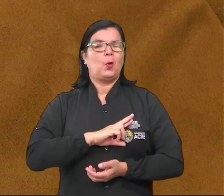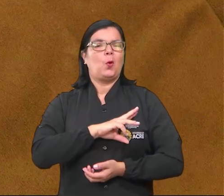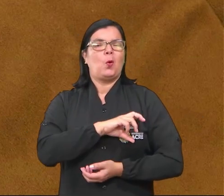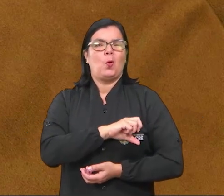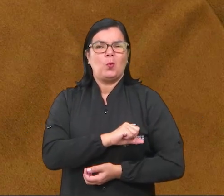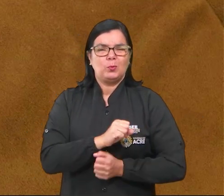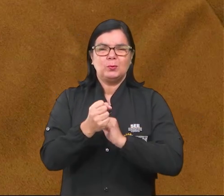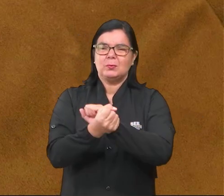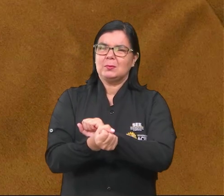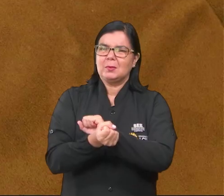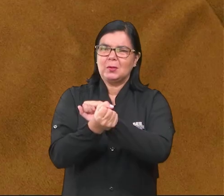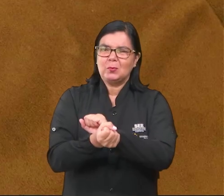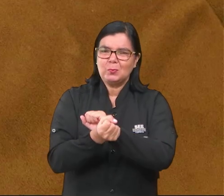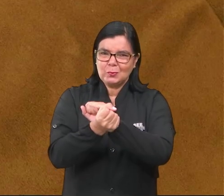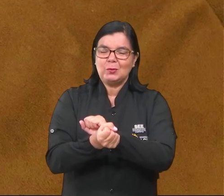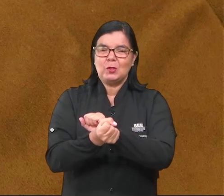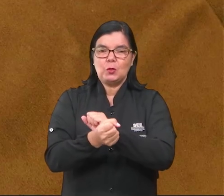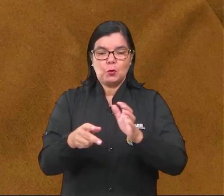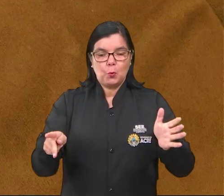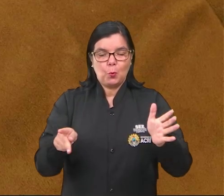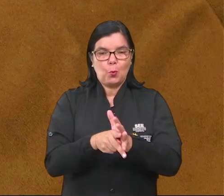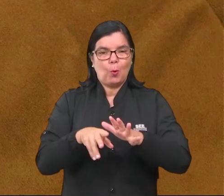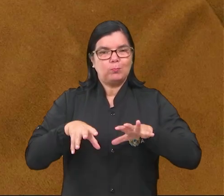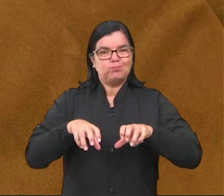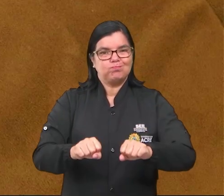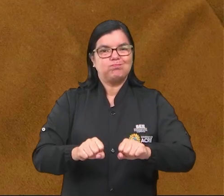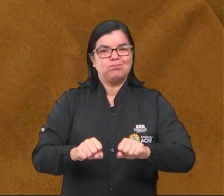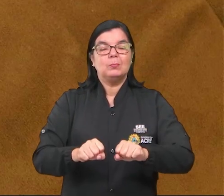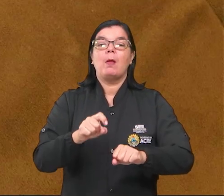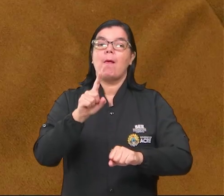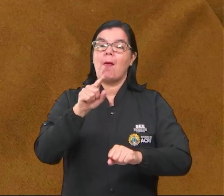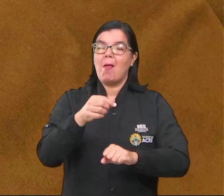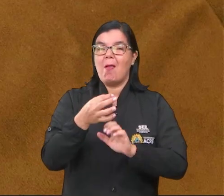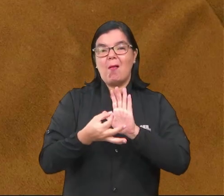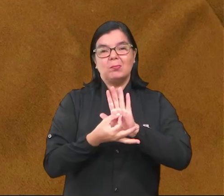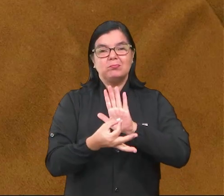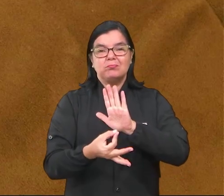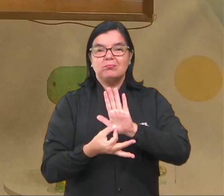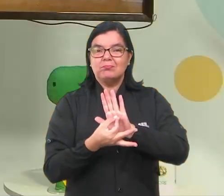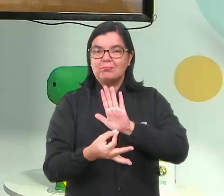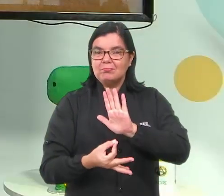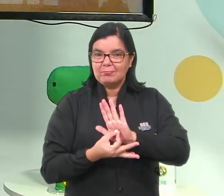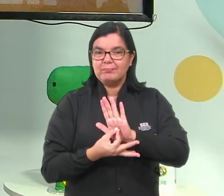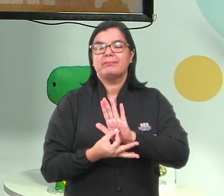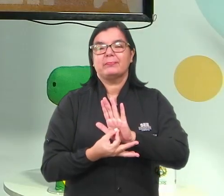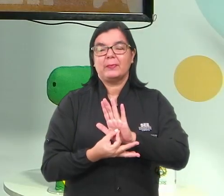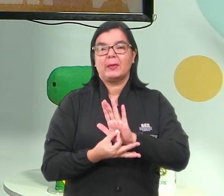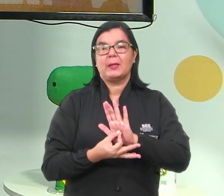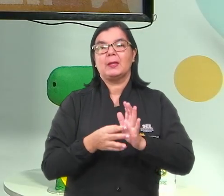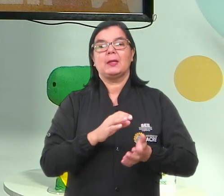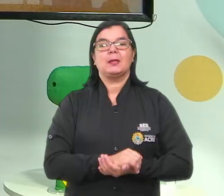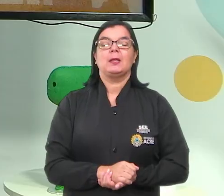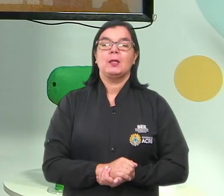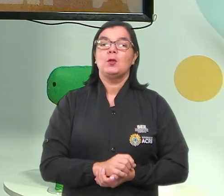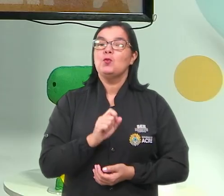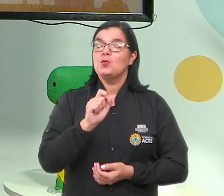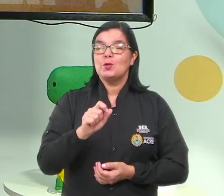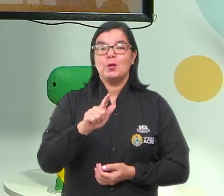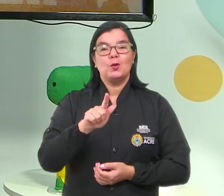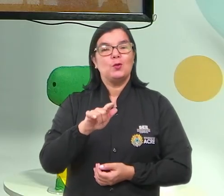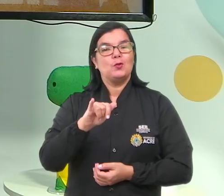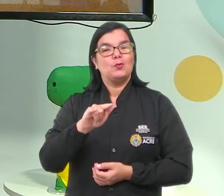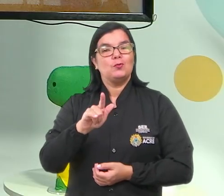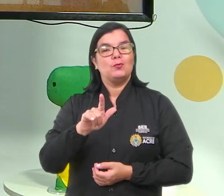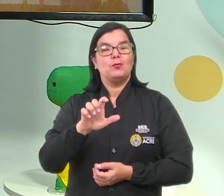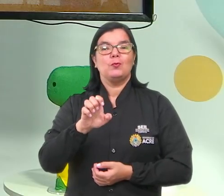da escravidão e do patriarcado. É uma crítica que se faz, digamos assim, aquilo que Gilberto